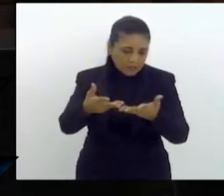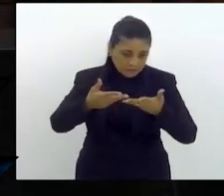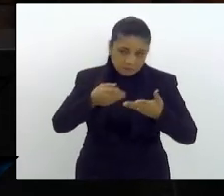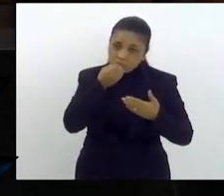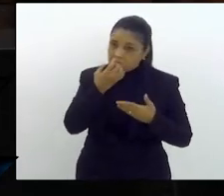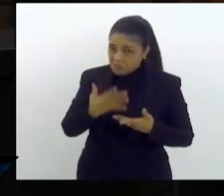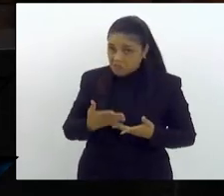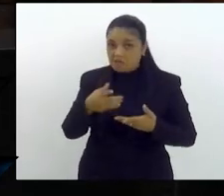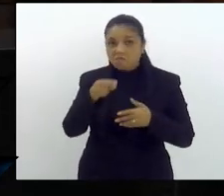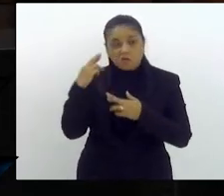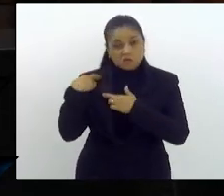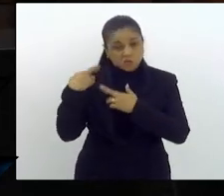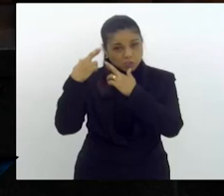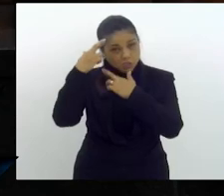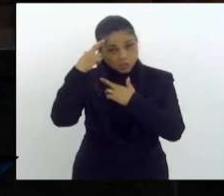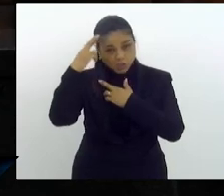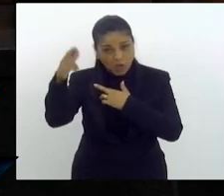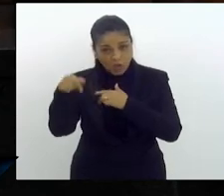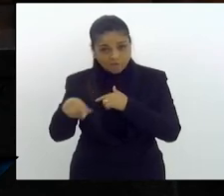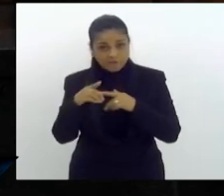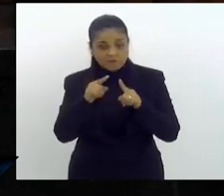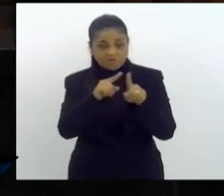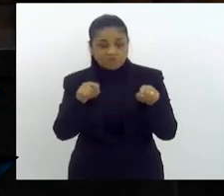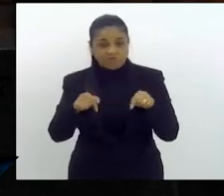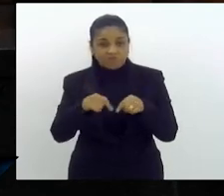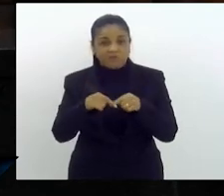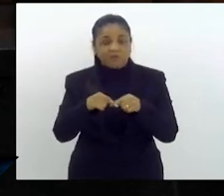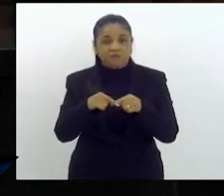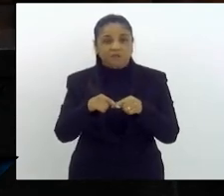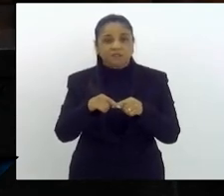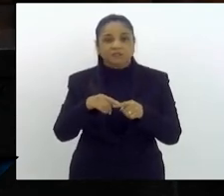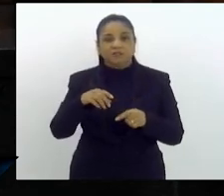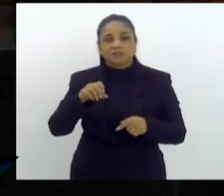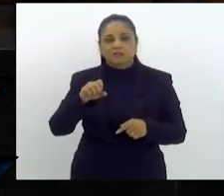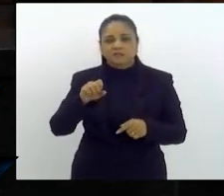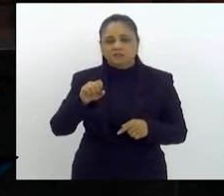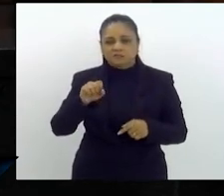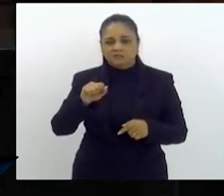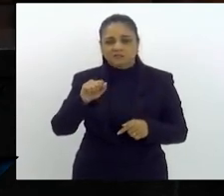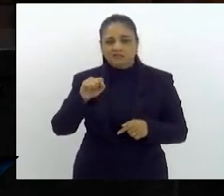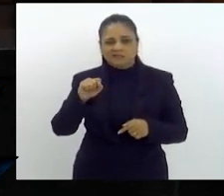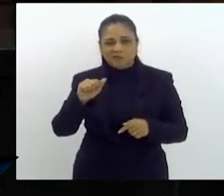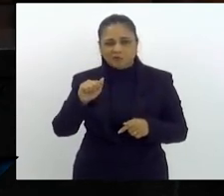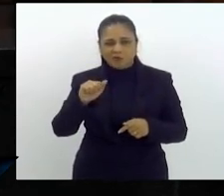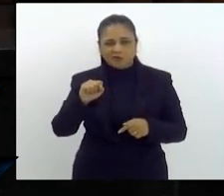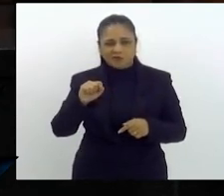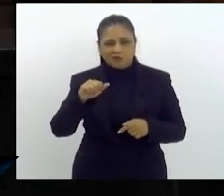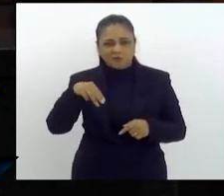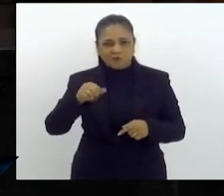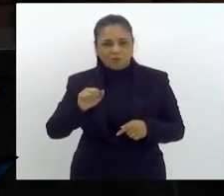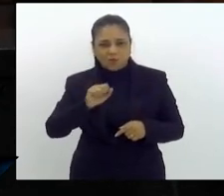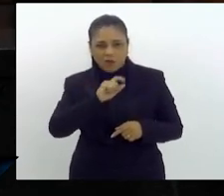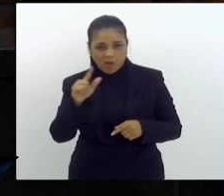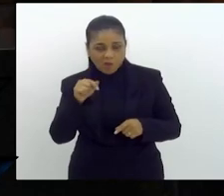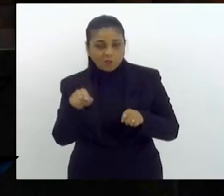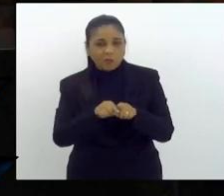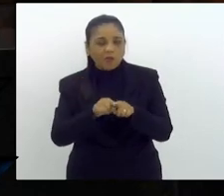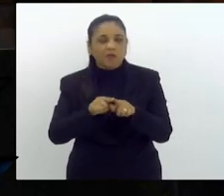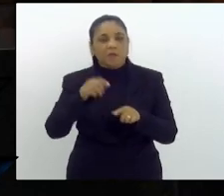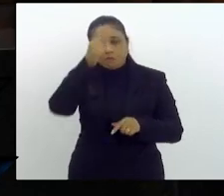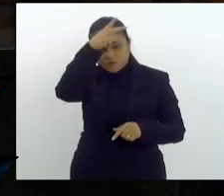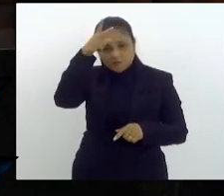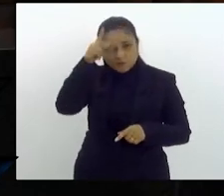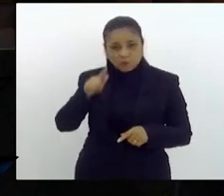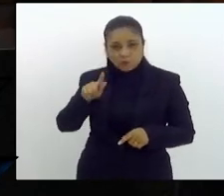pelo chefe de gabinete Samuel Severino do prefeito Guto Prefeito gutinho a gente conversou